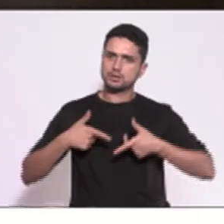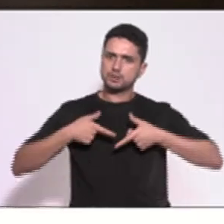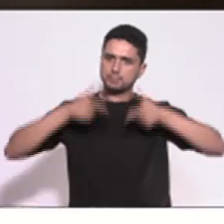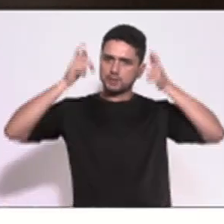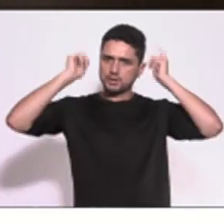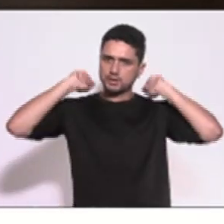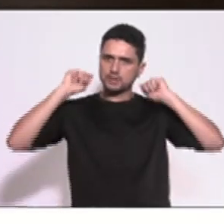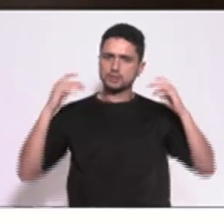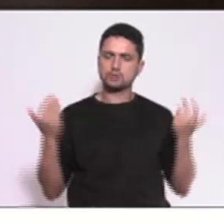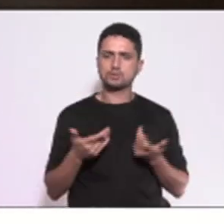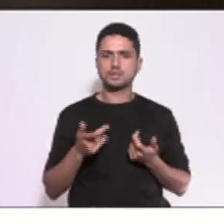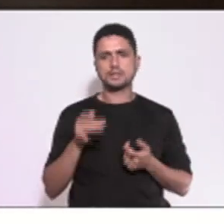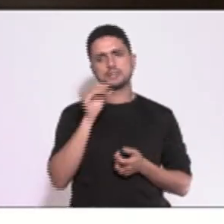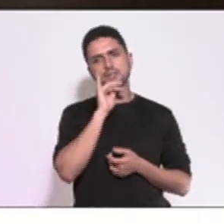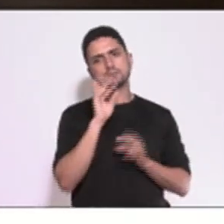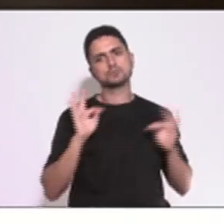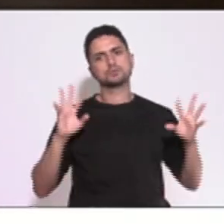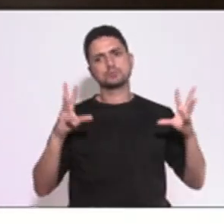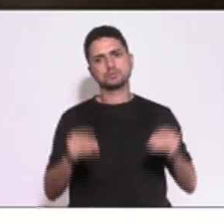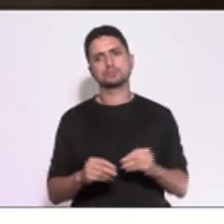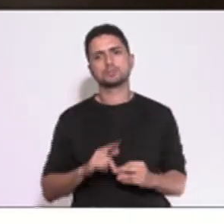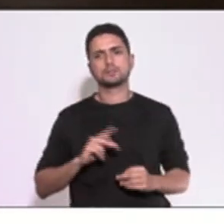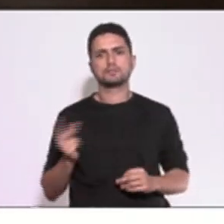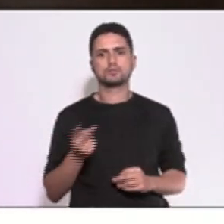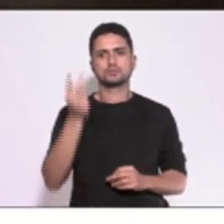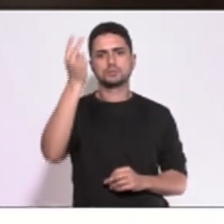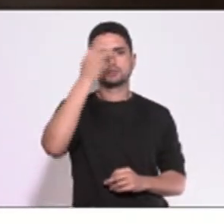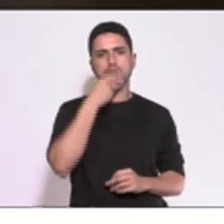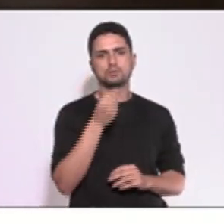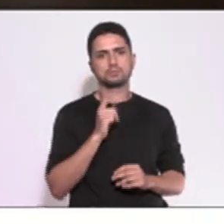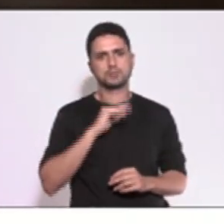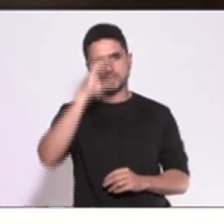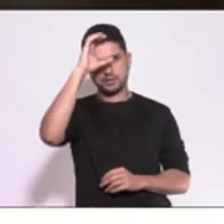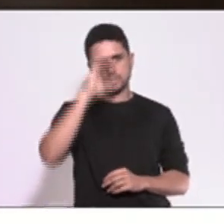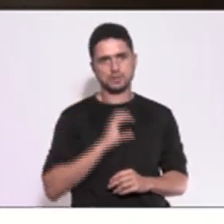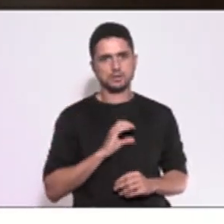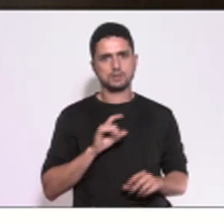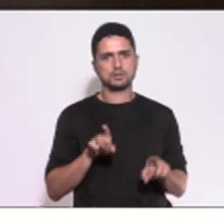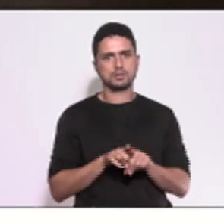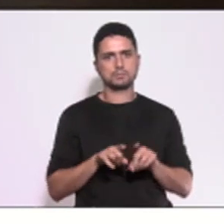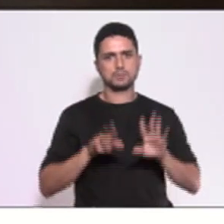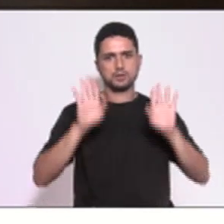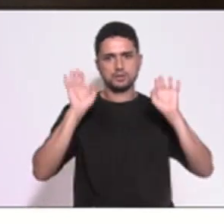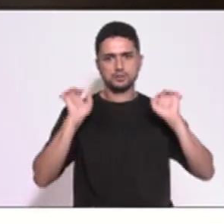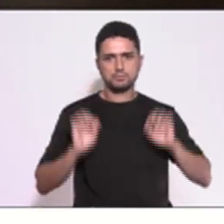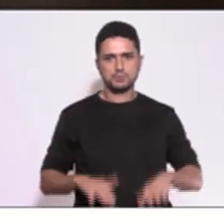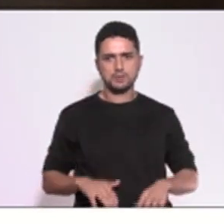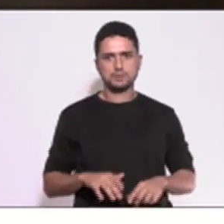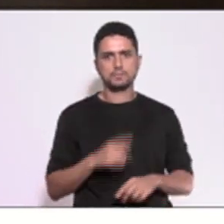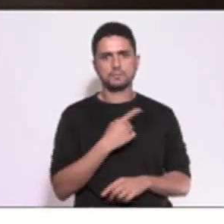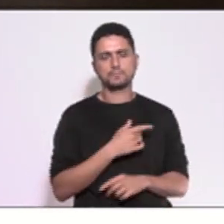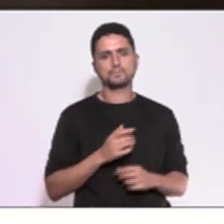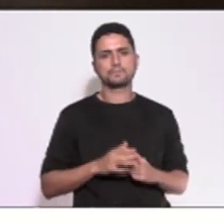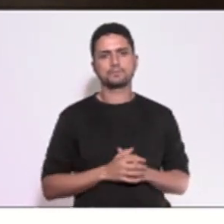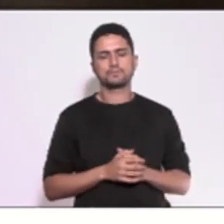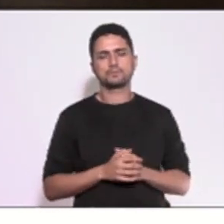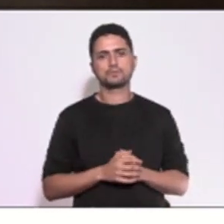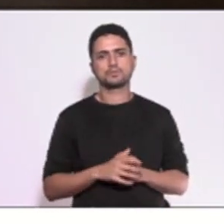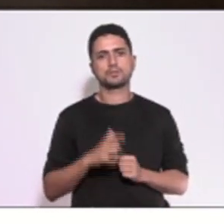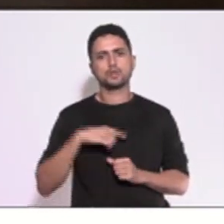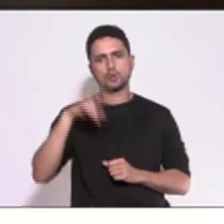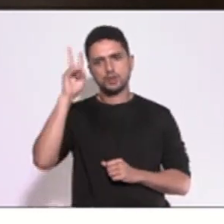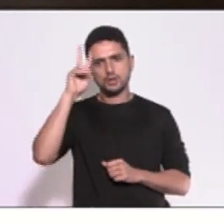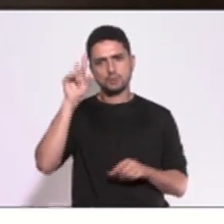para todos nós. A valorização de um homem de caráter, de bem e do bem. Lembro de uma